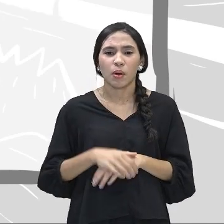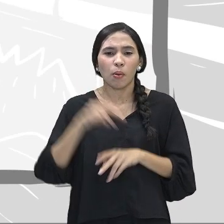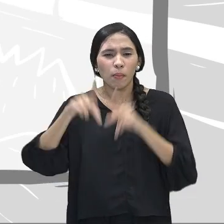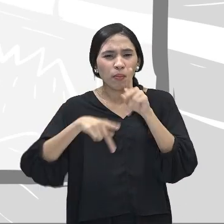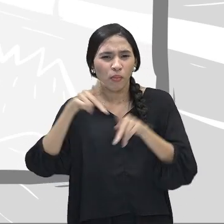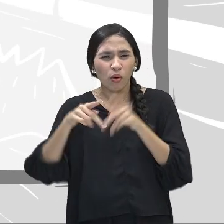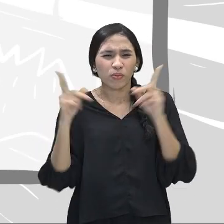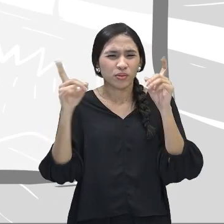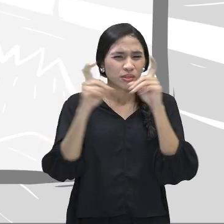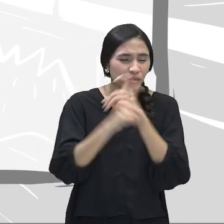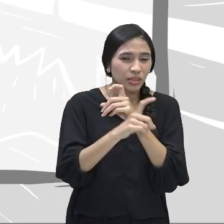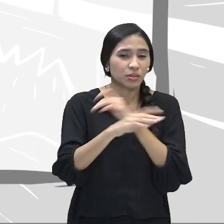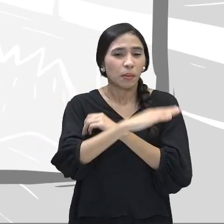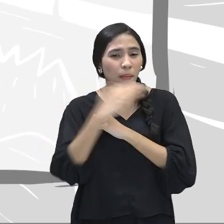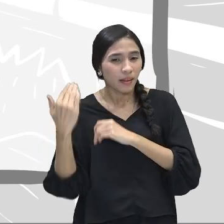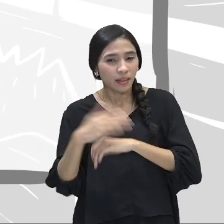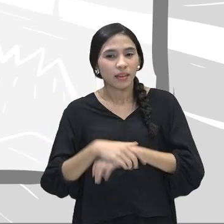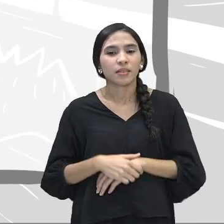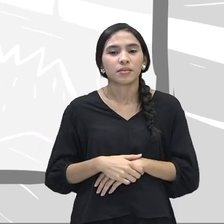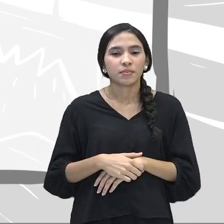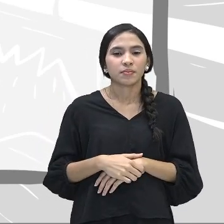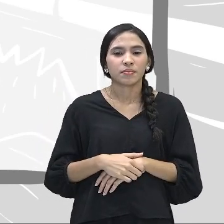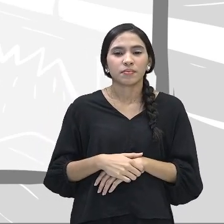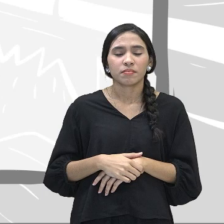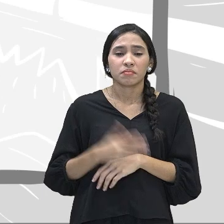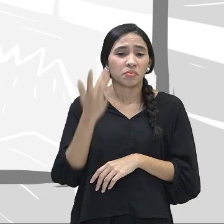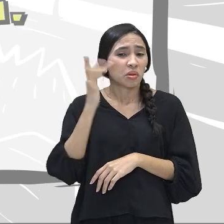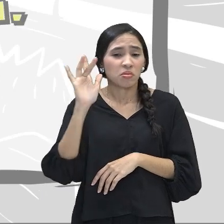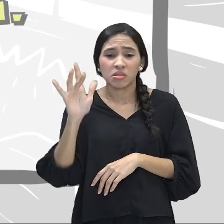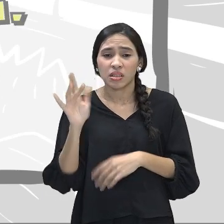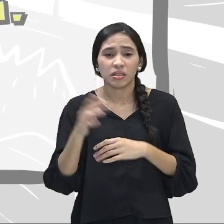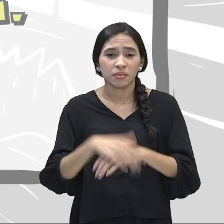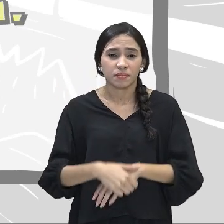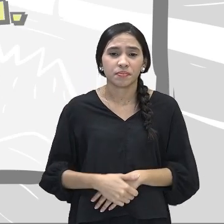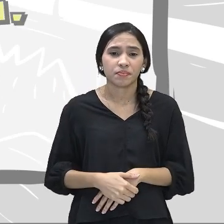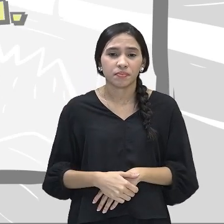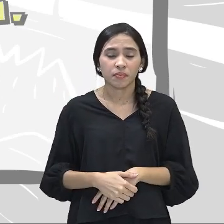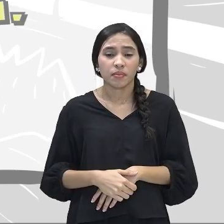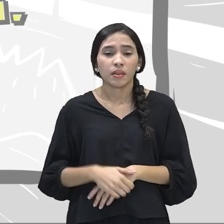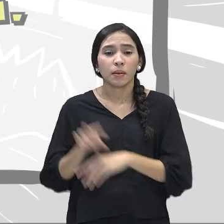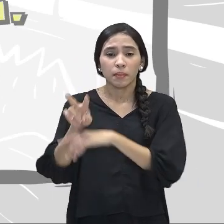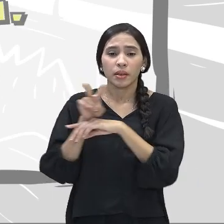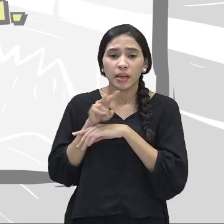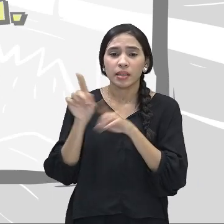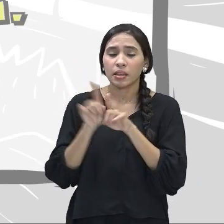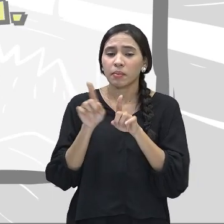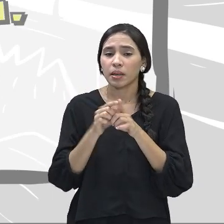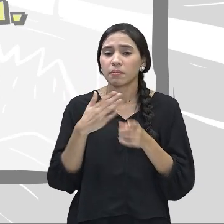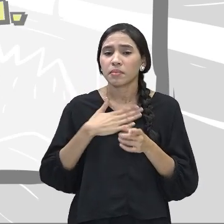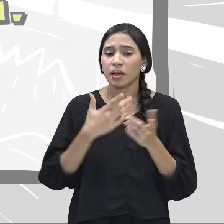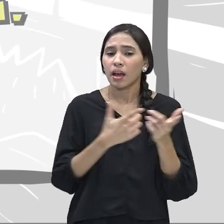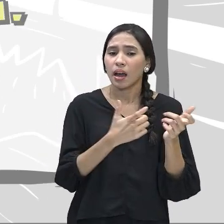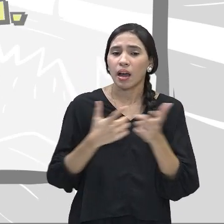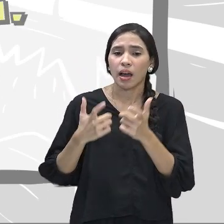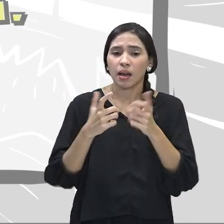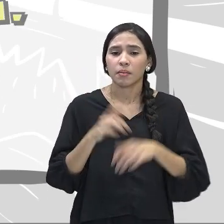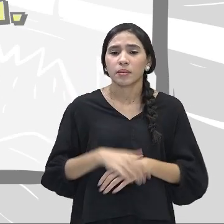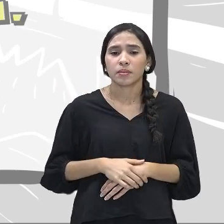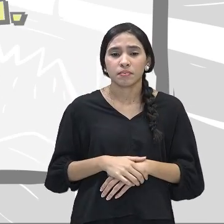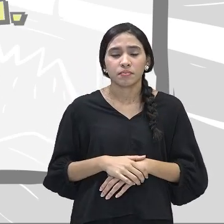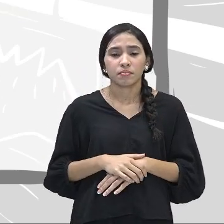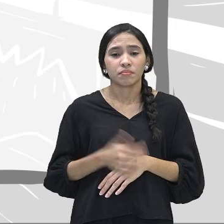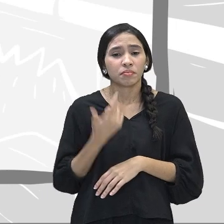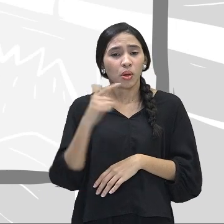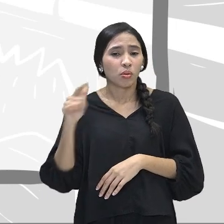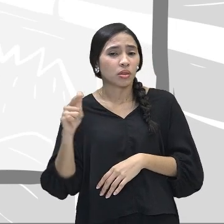prascóvio, mataram, dono dele nem sei quem for. Vieram emprestar minhas armas, cedi, não tenho